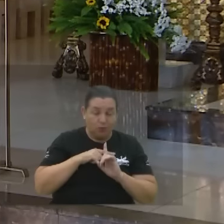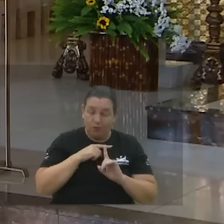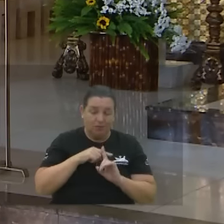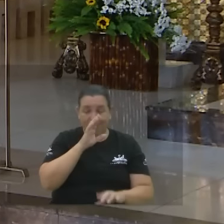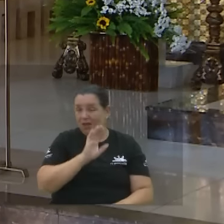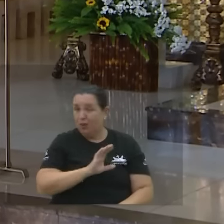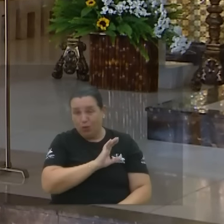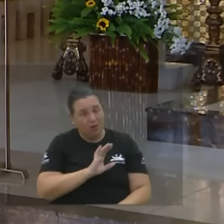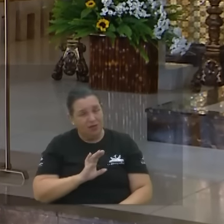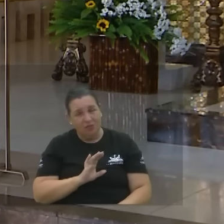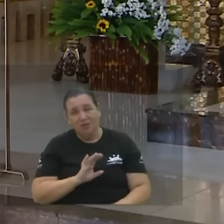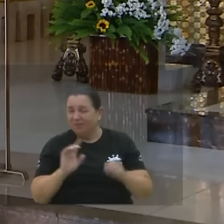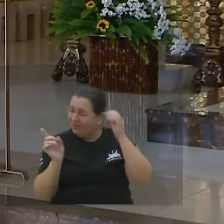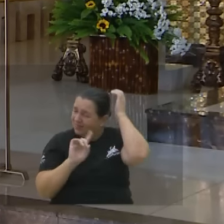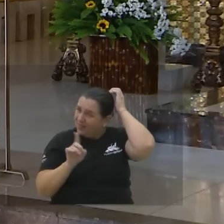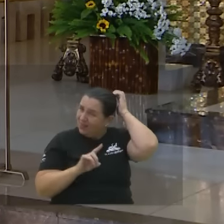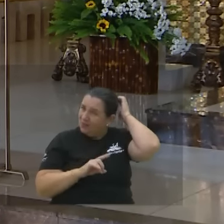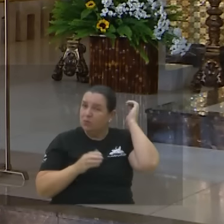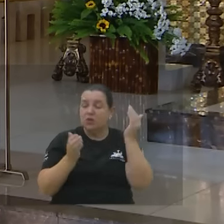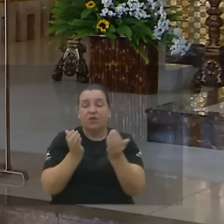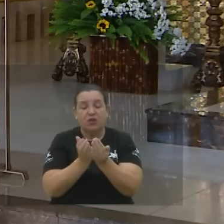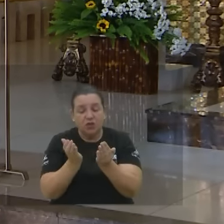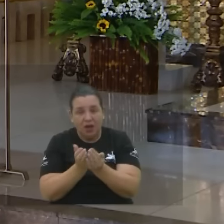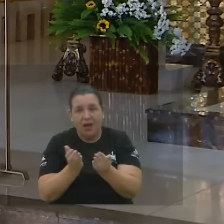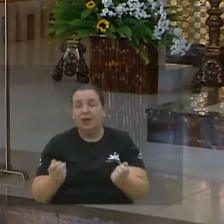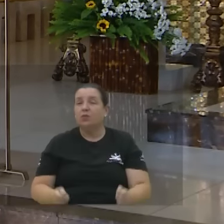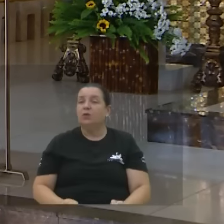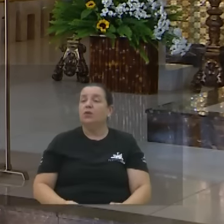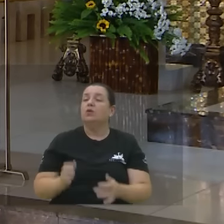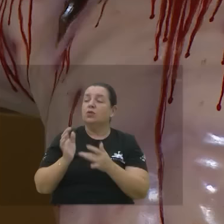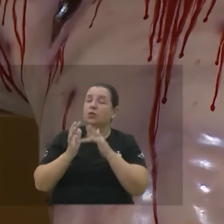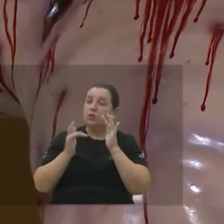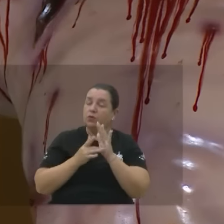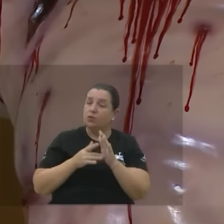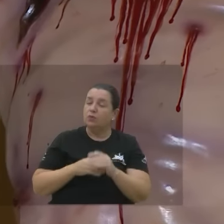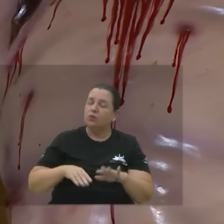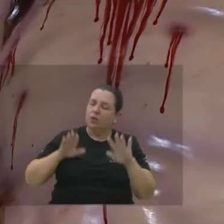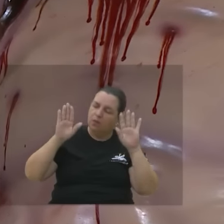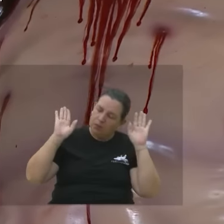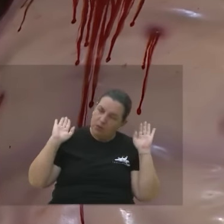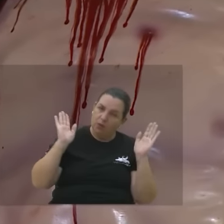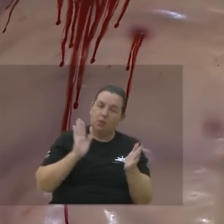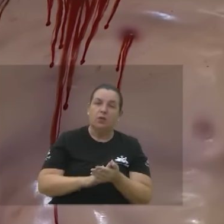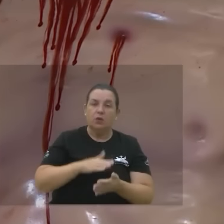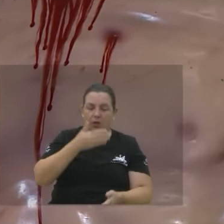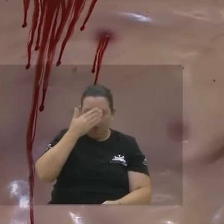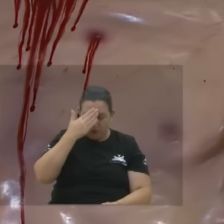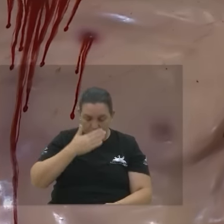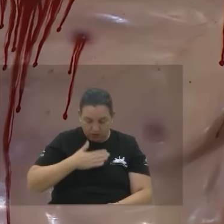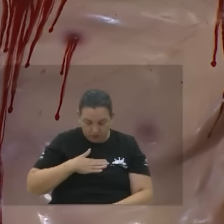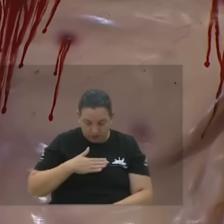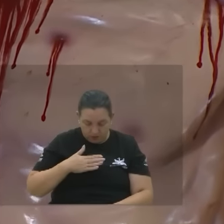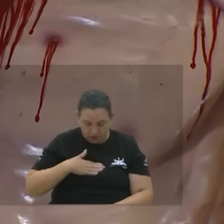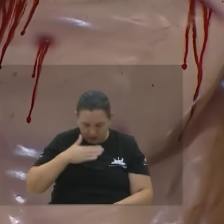Jesus morreu para os evangélicos. Jesus morreu para os muçulmanos, mesmo que não o